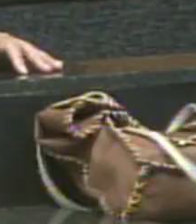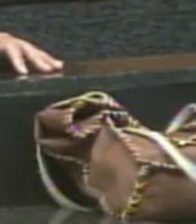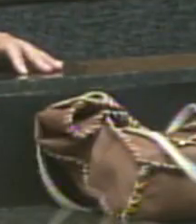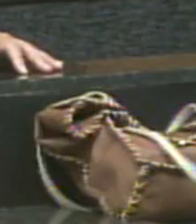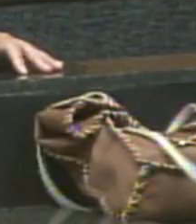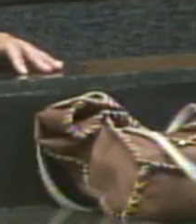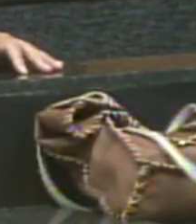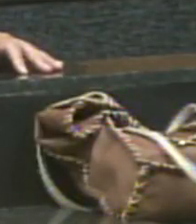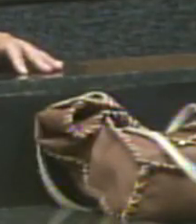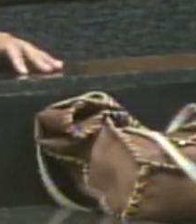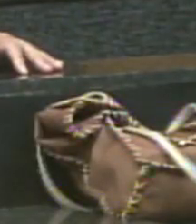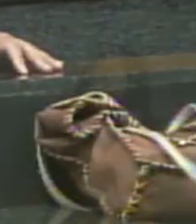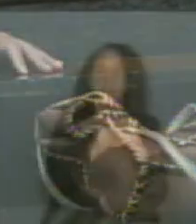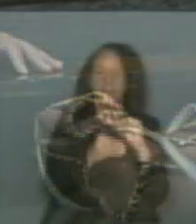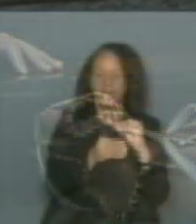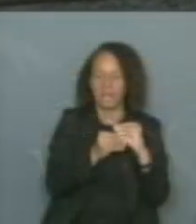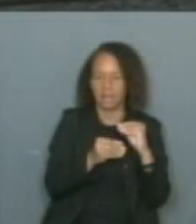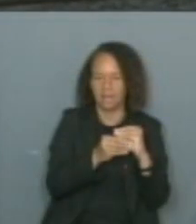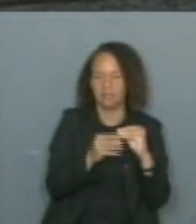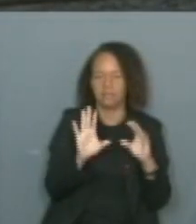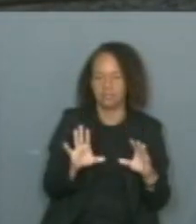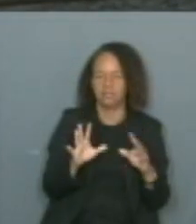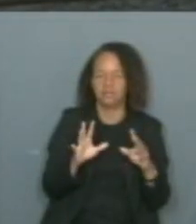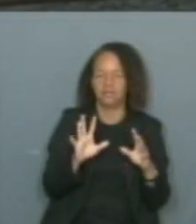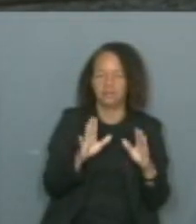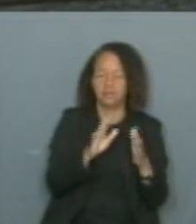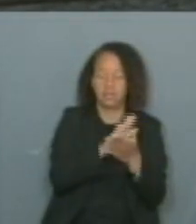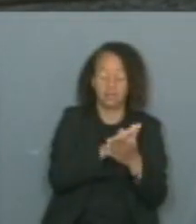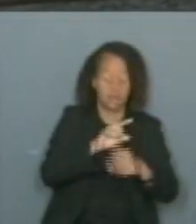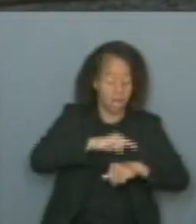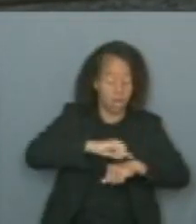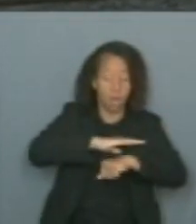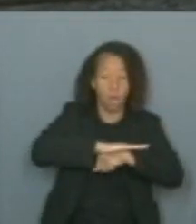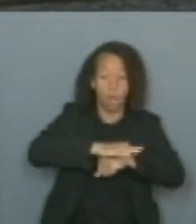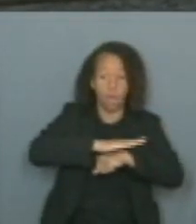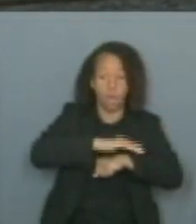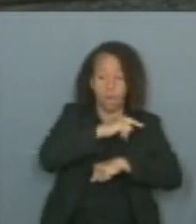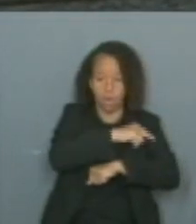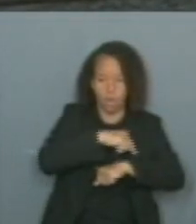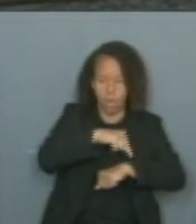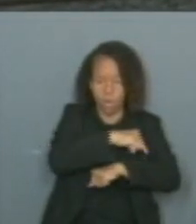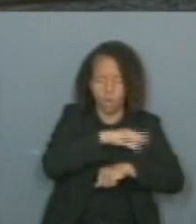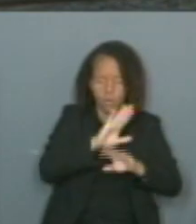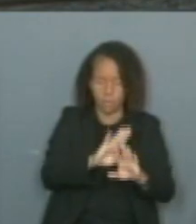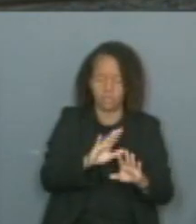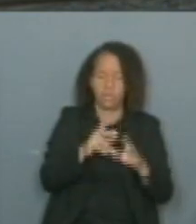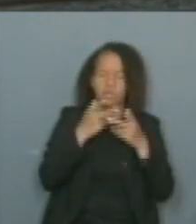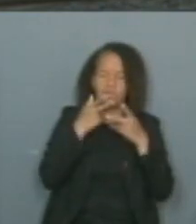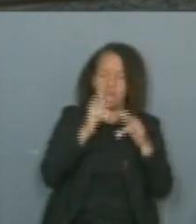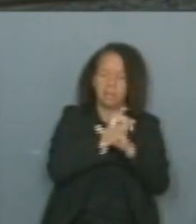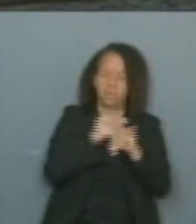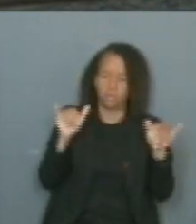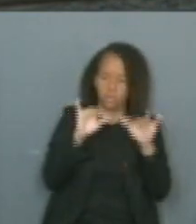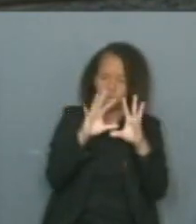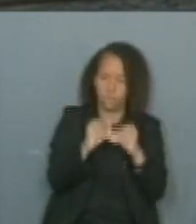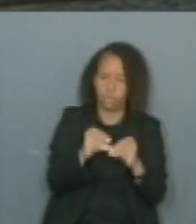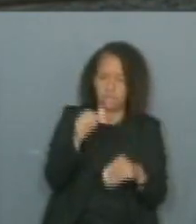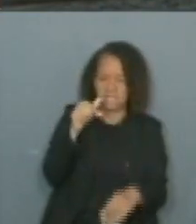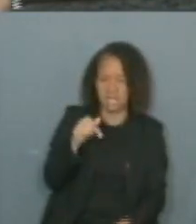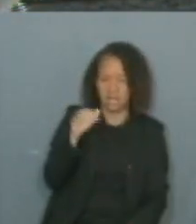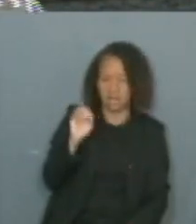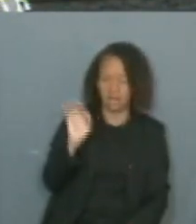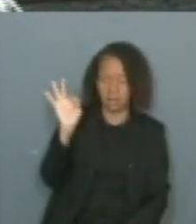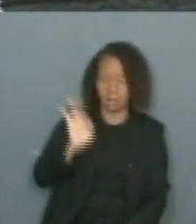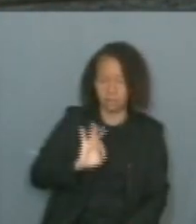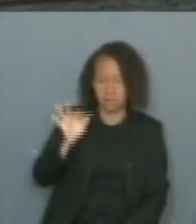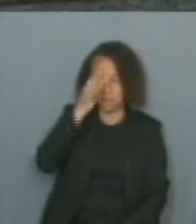eu coloco aqui a questão do recorte de raça, eu estou dizendo para todo mundo que 70%